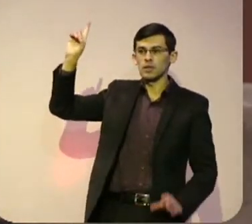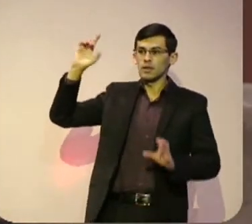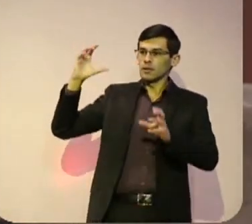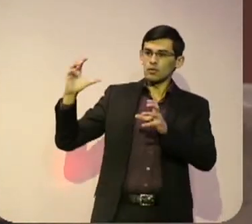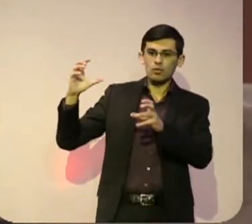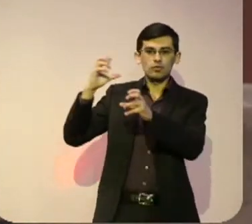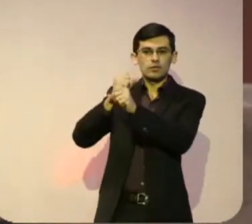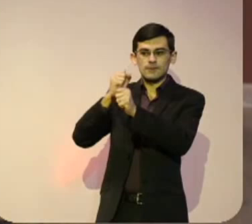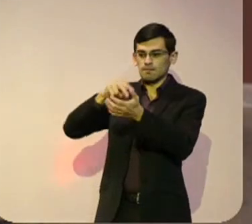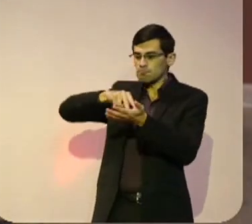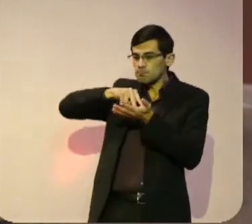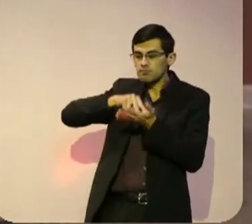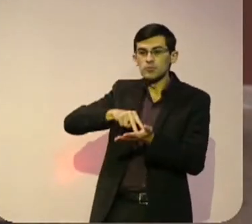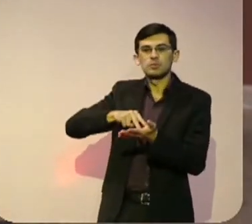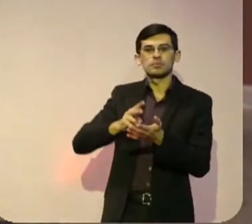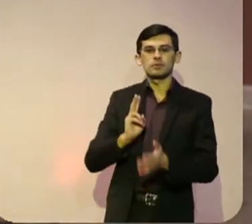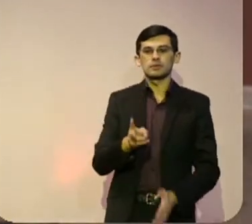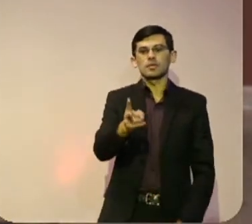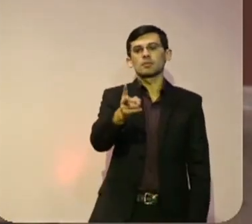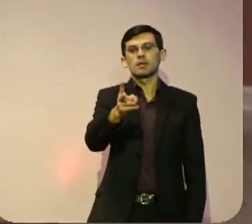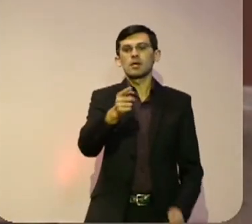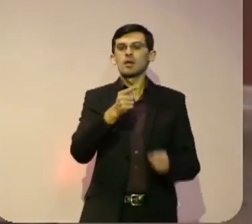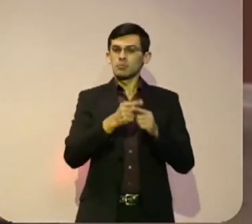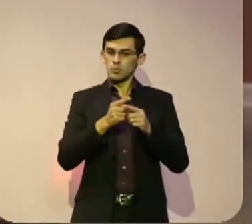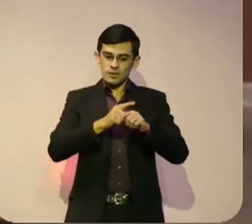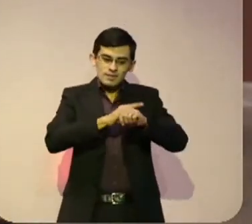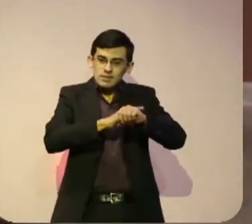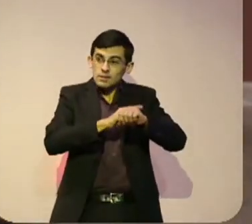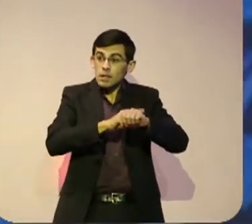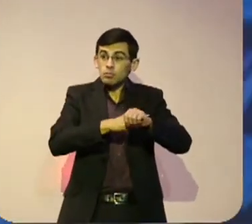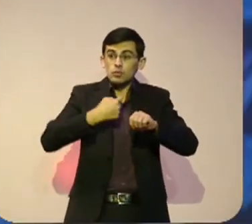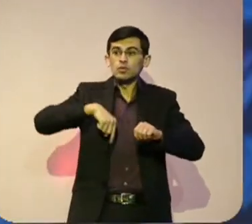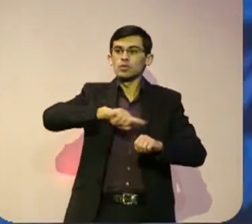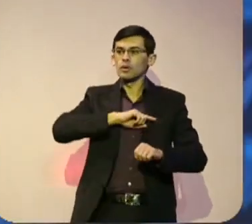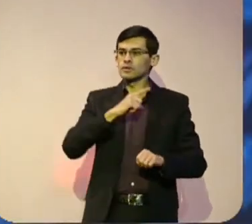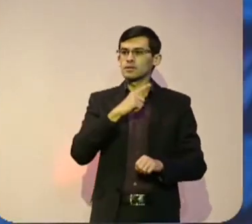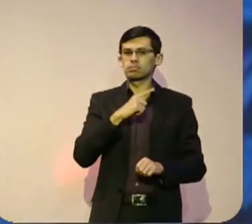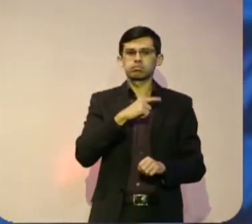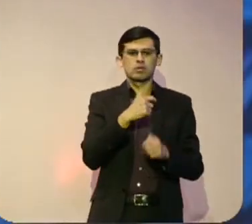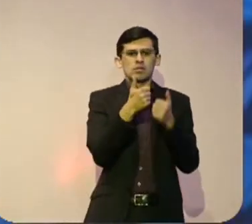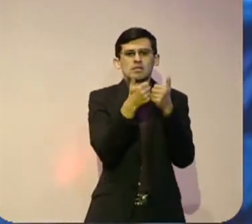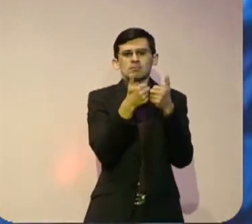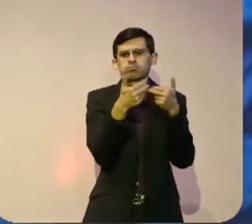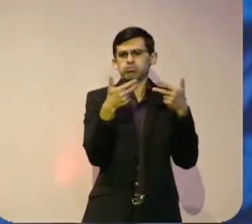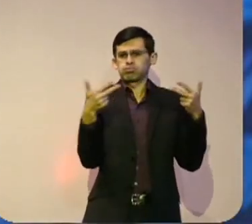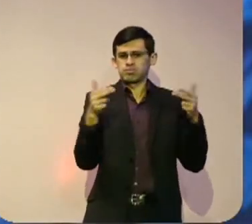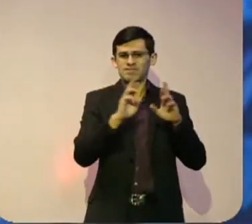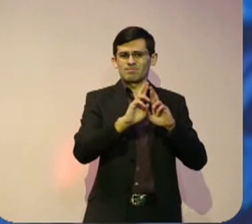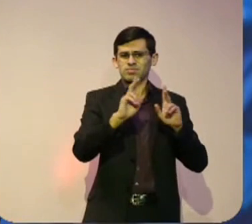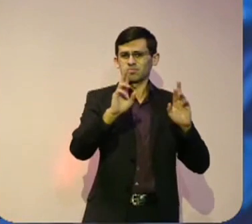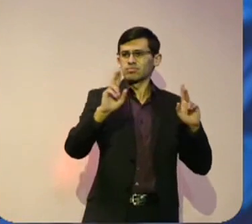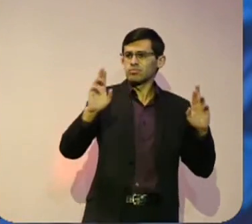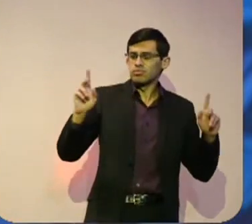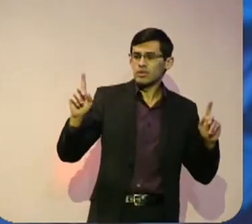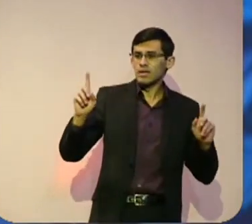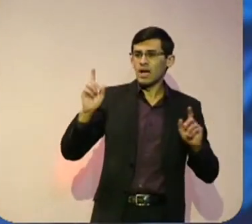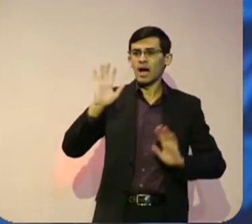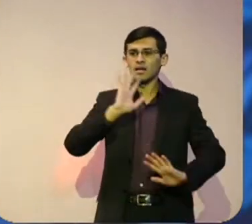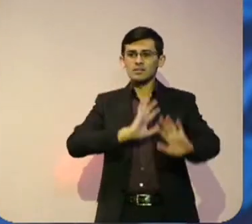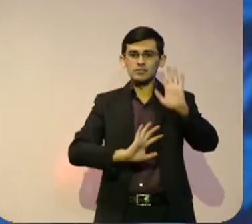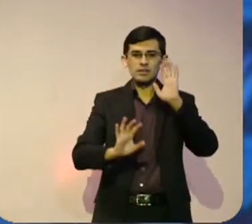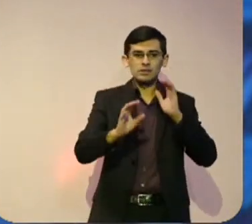confiança inabalável, porque nesse tempo nós estamos lidando com tantas coisas que nos